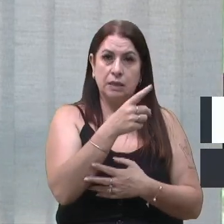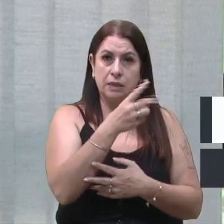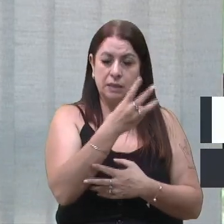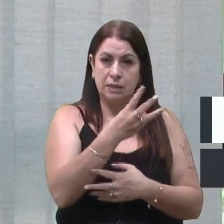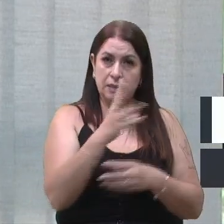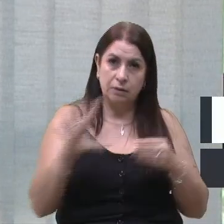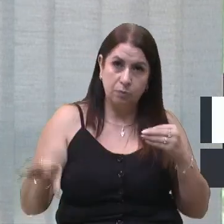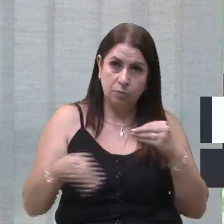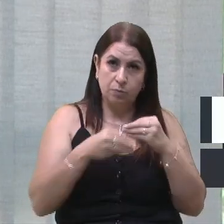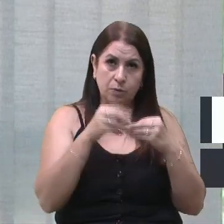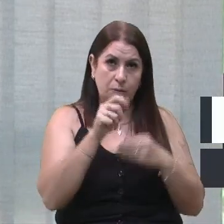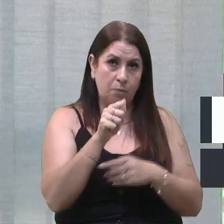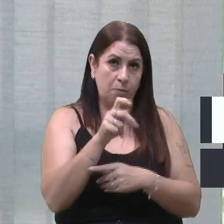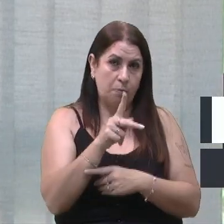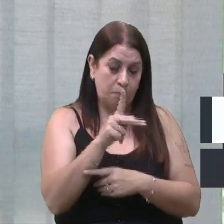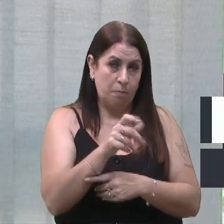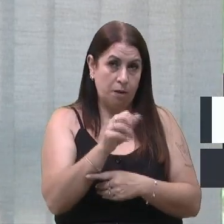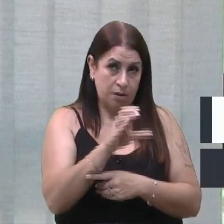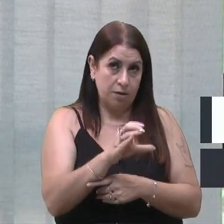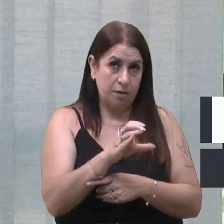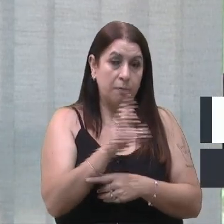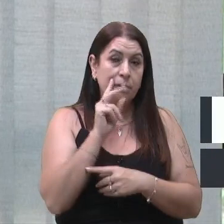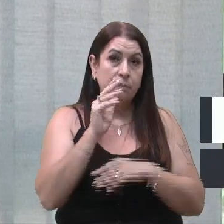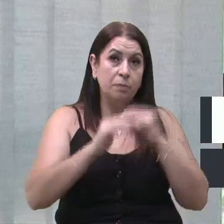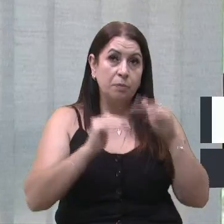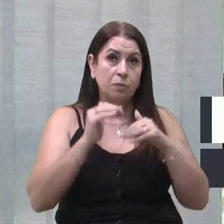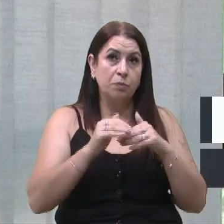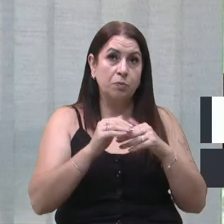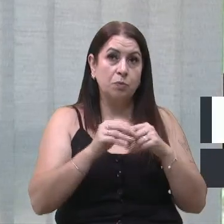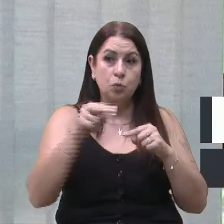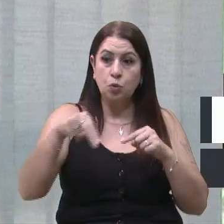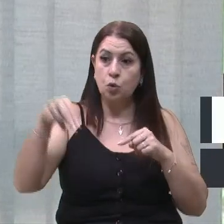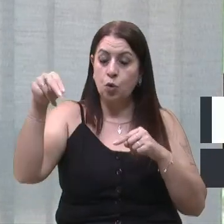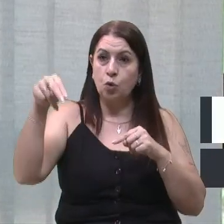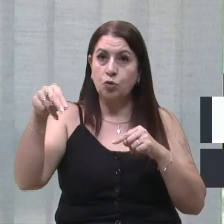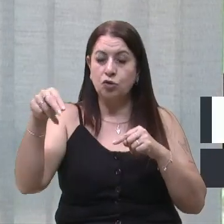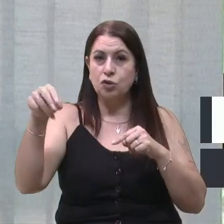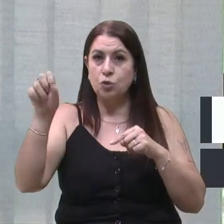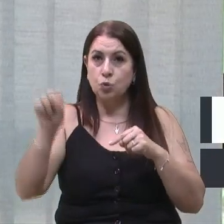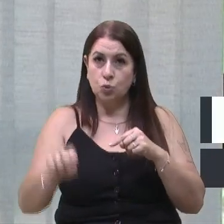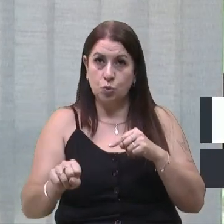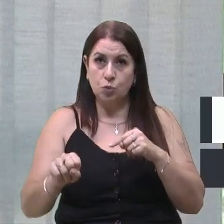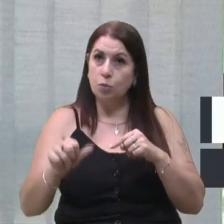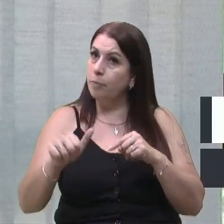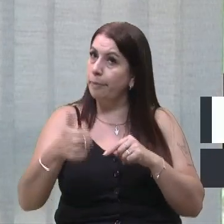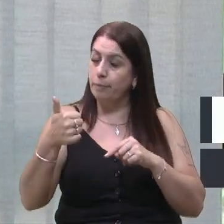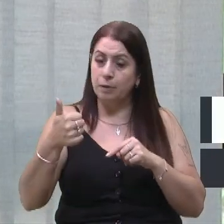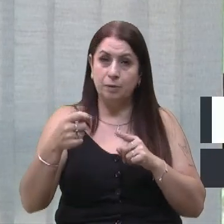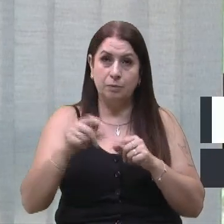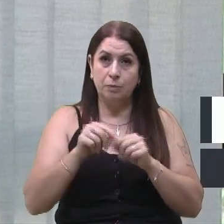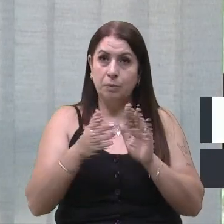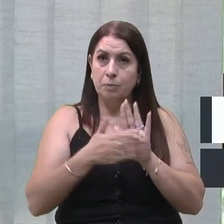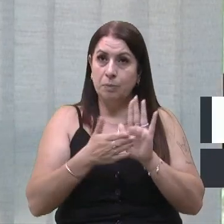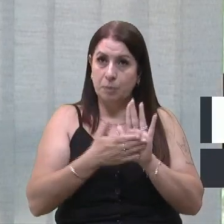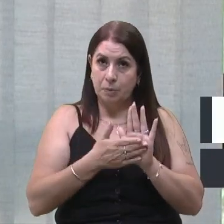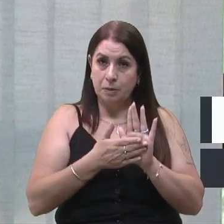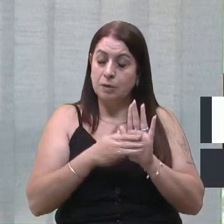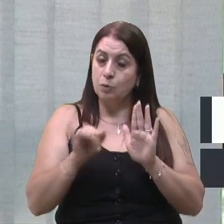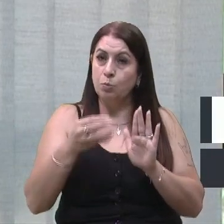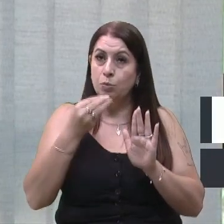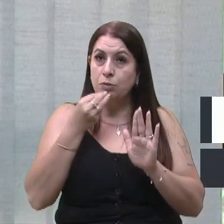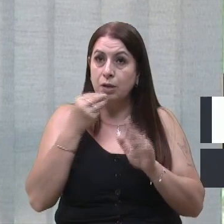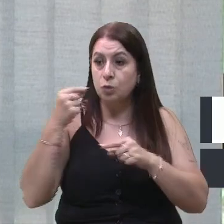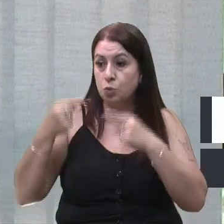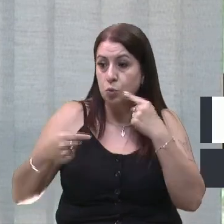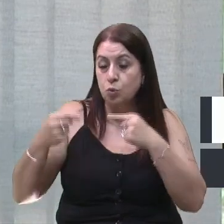incluídas no PAC para implantar o eixo Norte-Sul. Diversas melhorias vão ser propostas que nós vamos ter a oportunidade de discutir